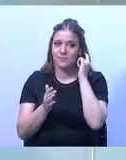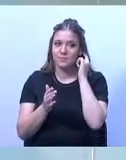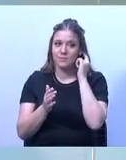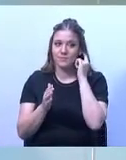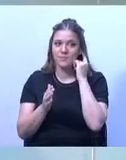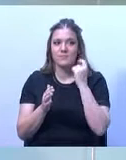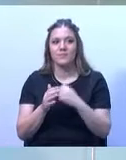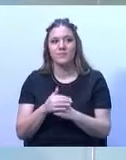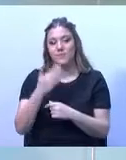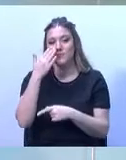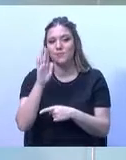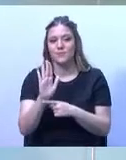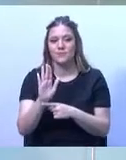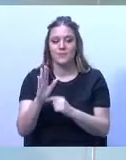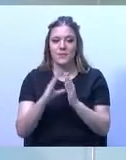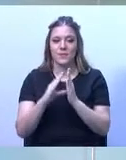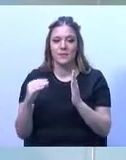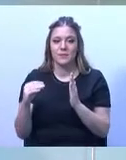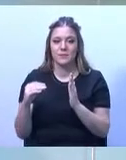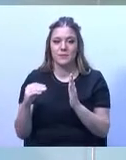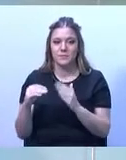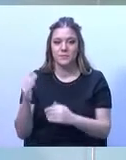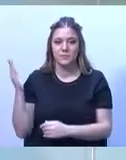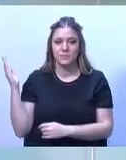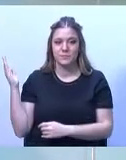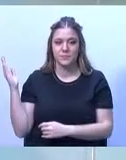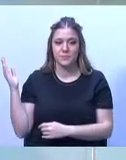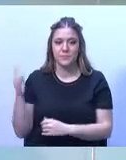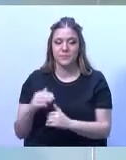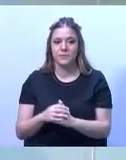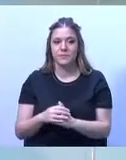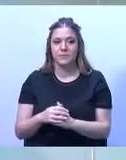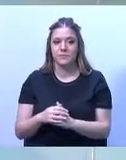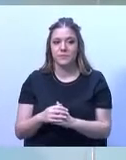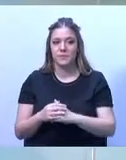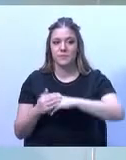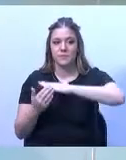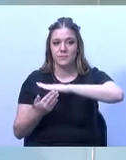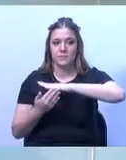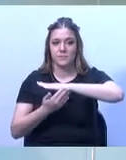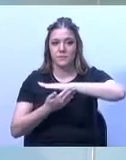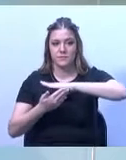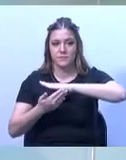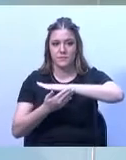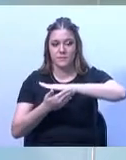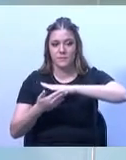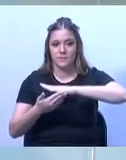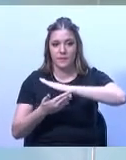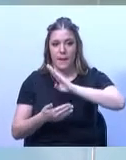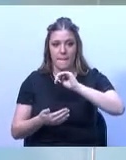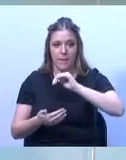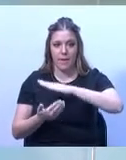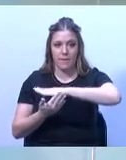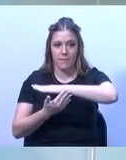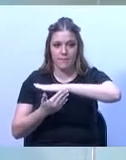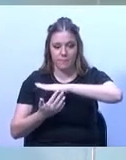do nosso exemplar deste modelo. Nós temos aqui assim nesta região do calcanhar, do calcânio, que é o